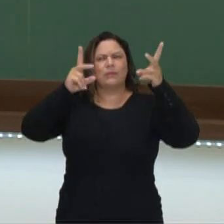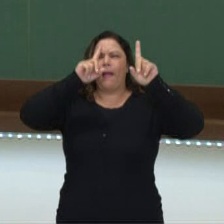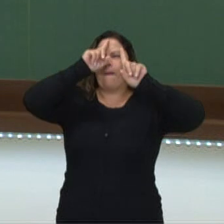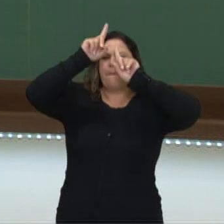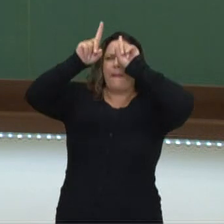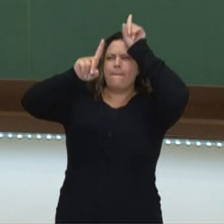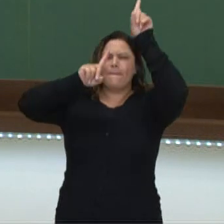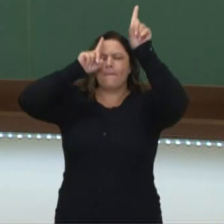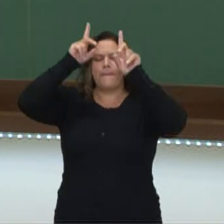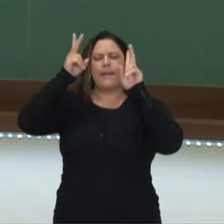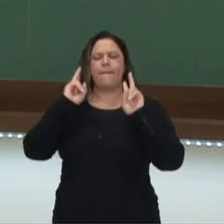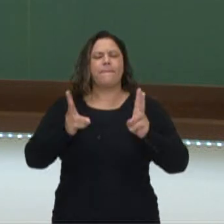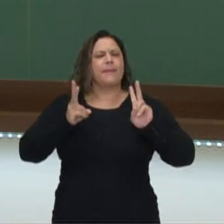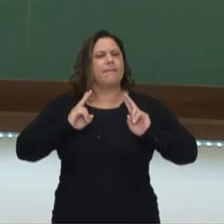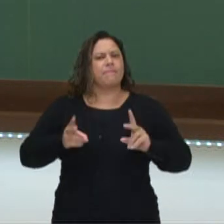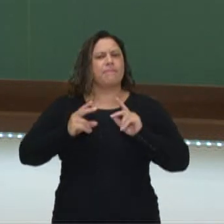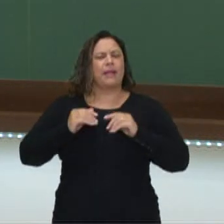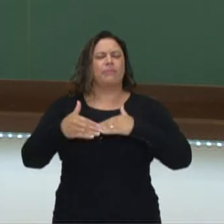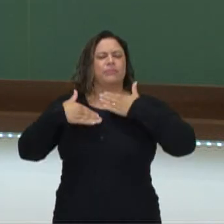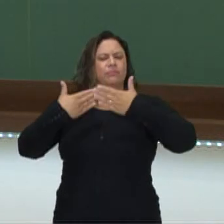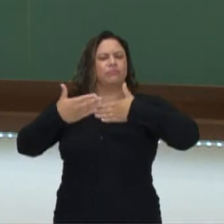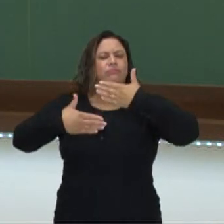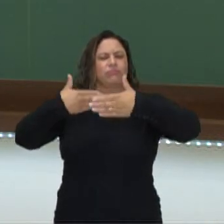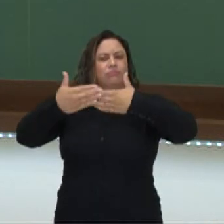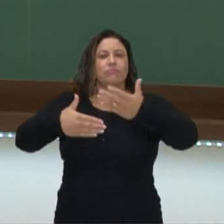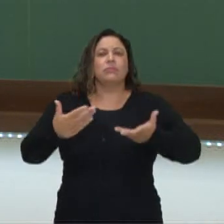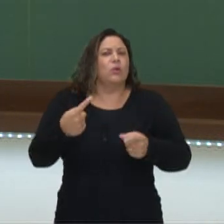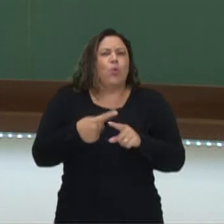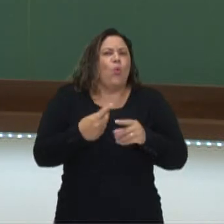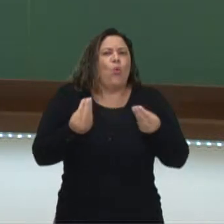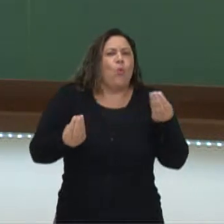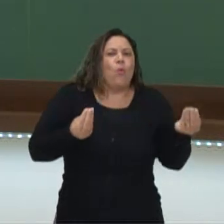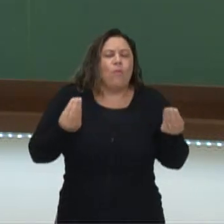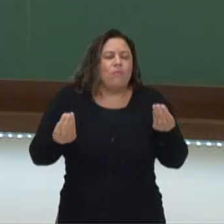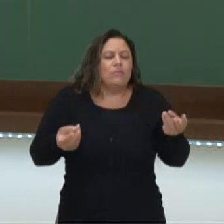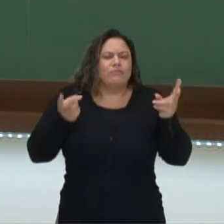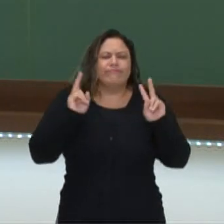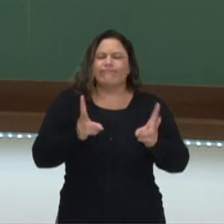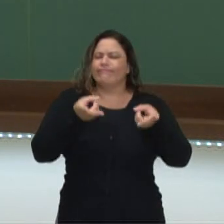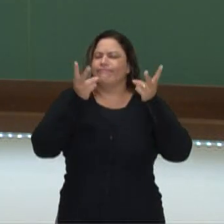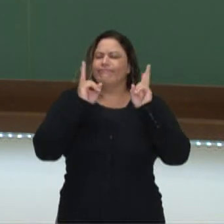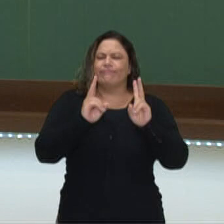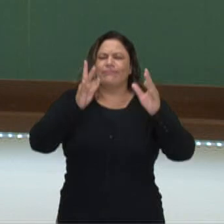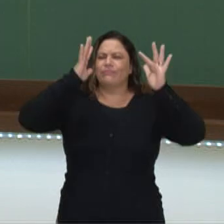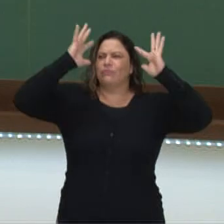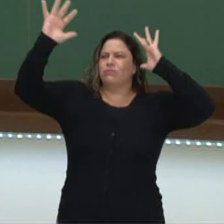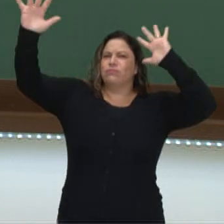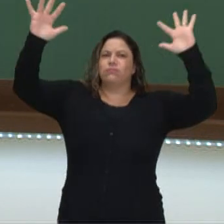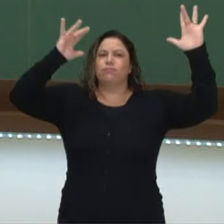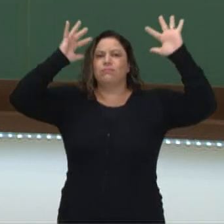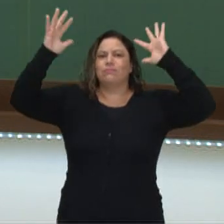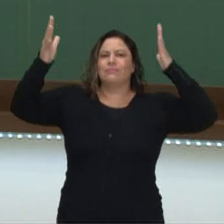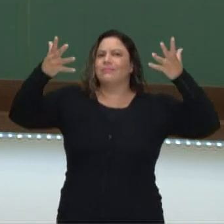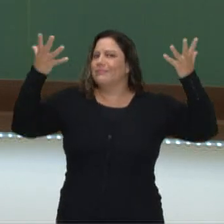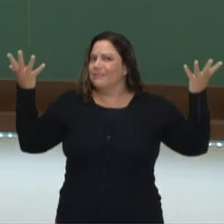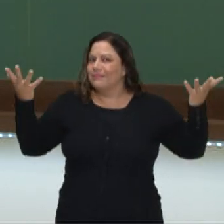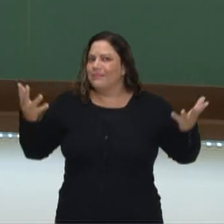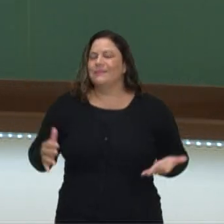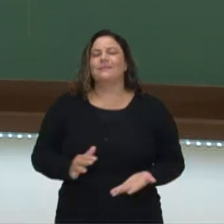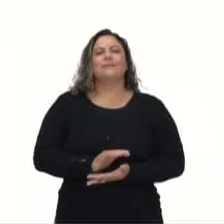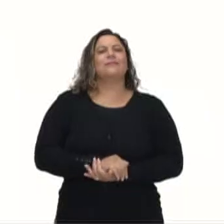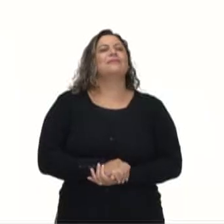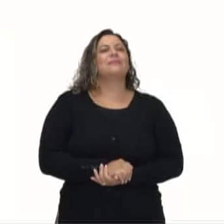tanto tempo? Como que você faz para essa criatividade continuar fluindo ao longo do tempo? E ele